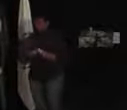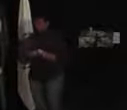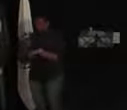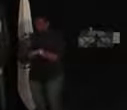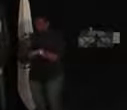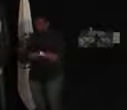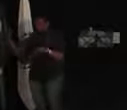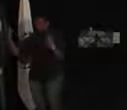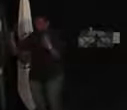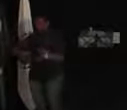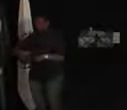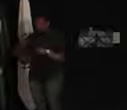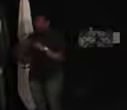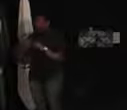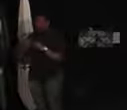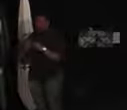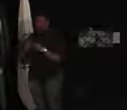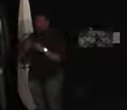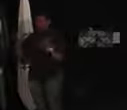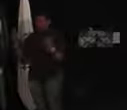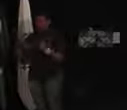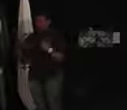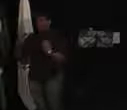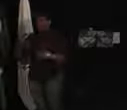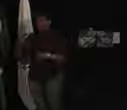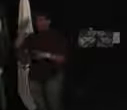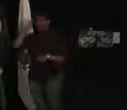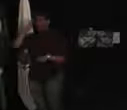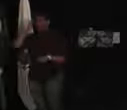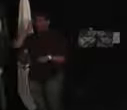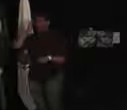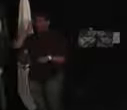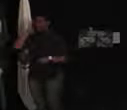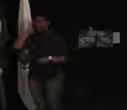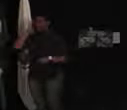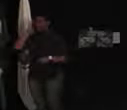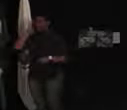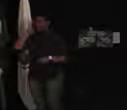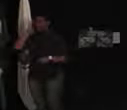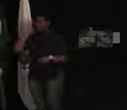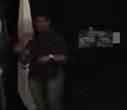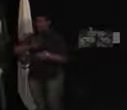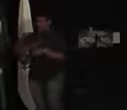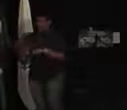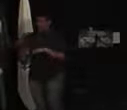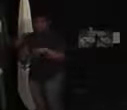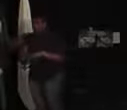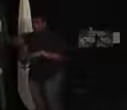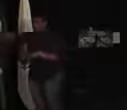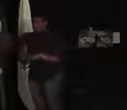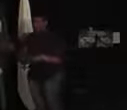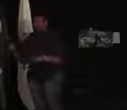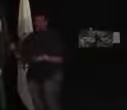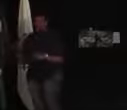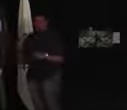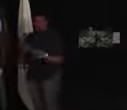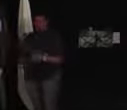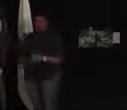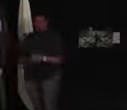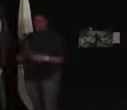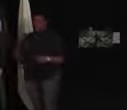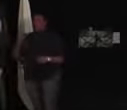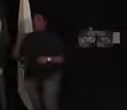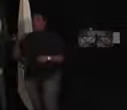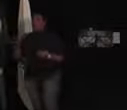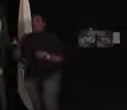que deveria ser aplicada atendendo a vários objetivos. Então, no número 1, o que eu